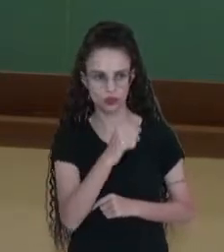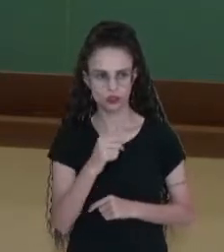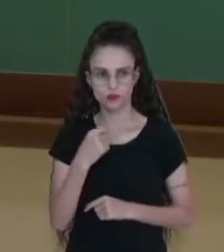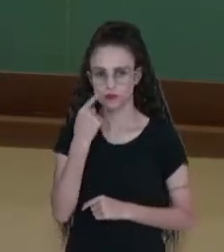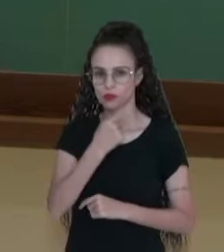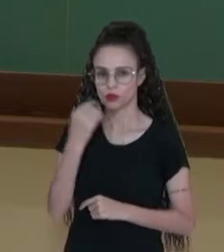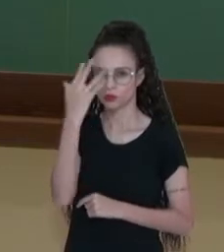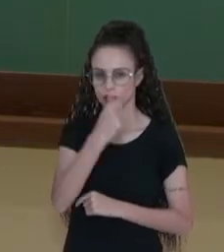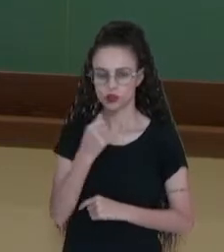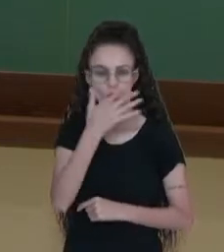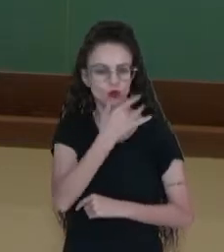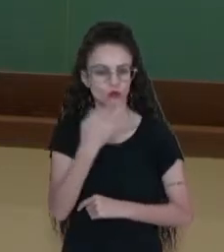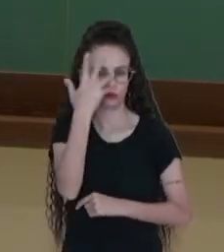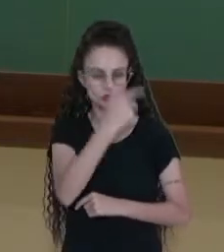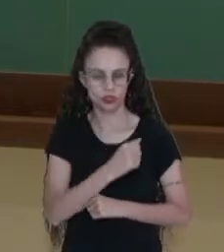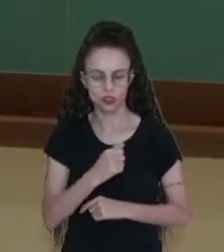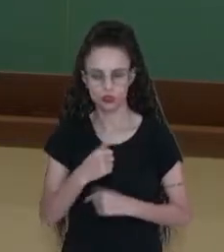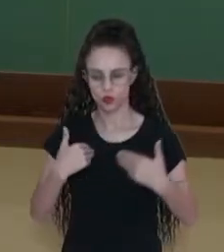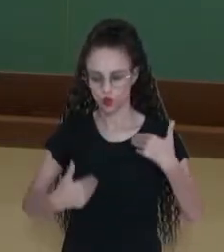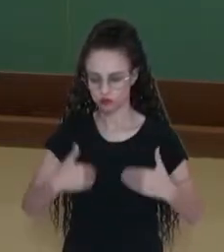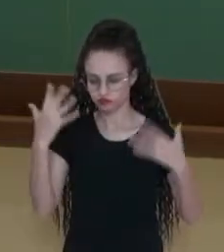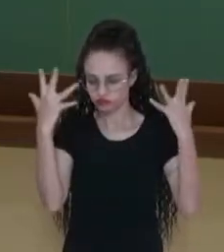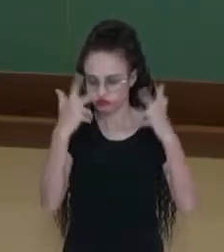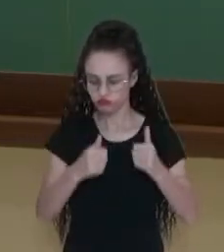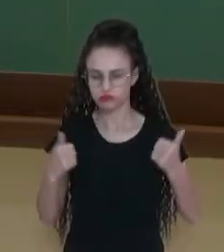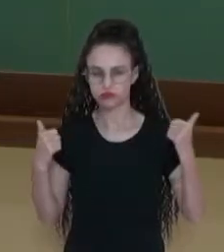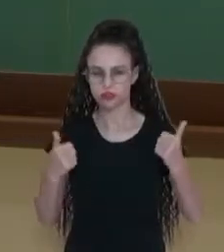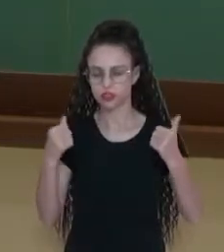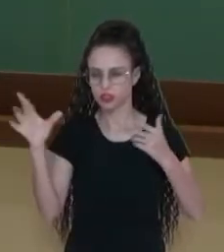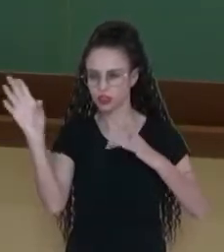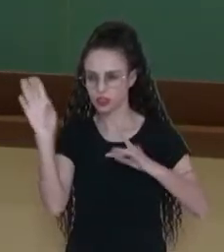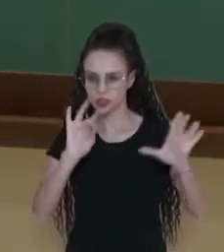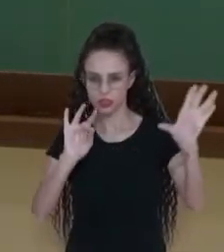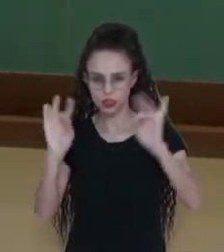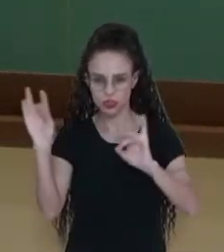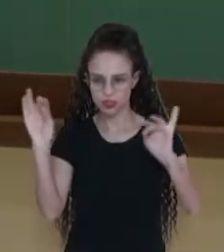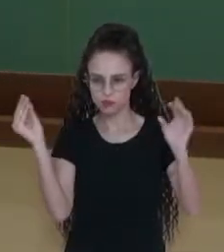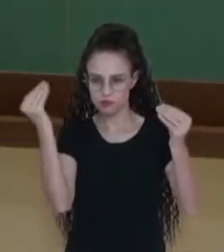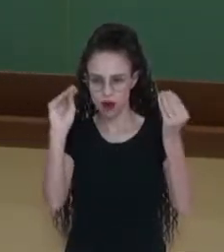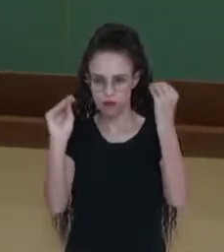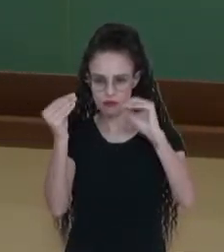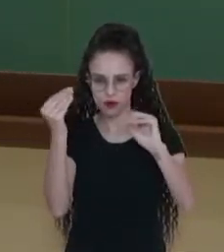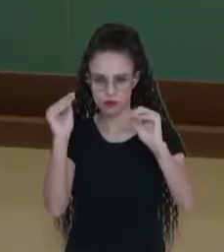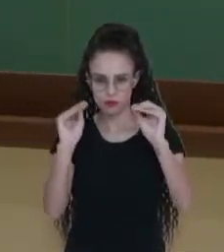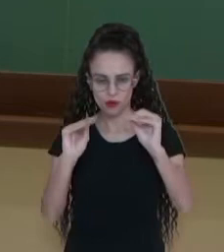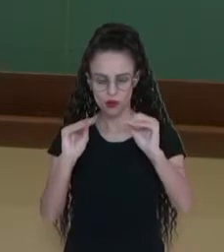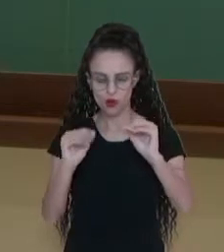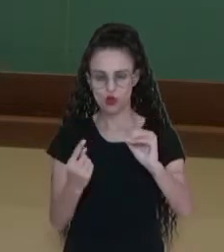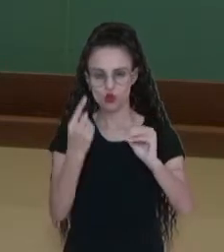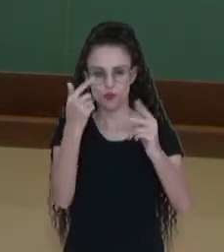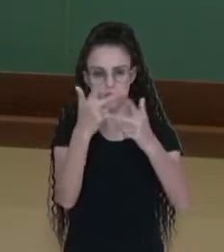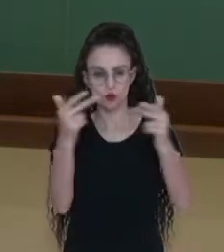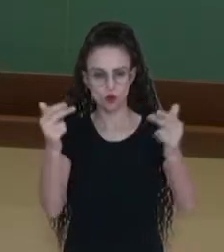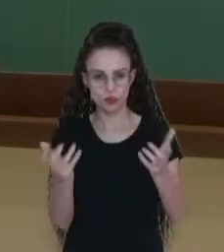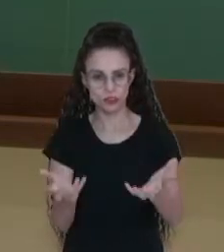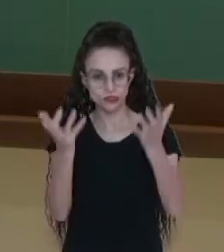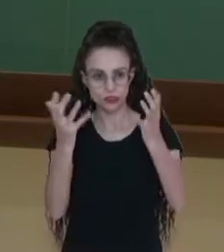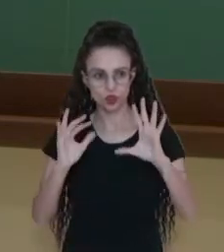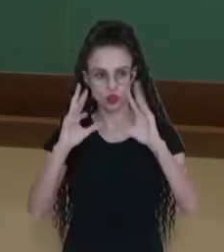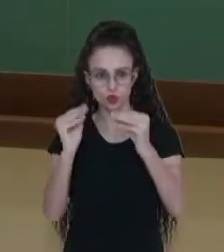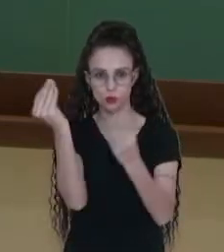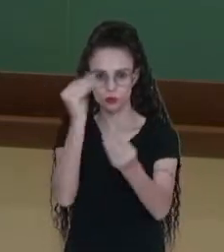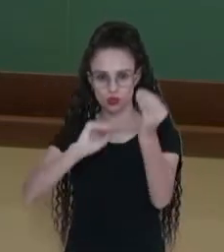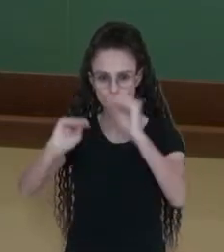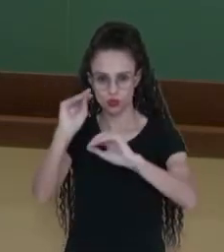boca muito bonita, um rosto muito bonito, um corpo muito bonito, e eu pego todos esses elementos de pessoas diferentes e faço um único ser híbrido com todos esses elementos